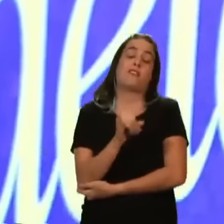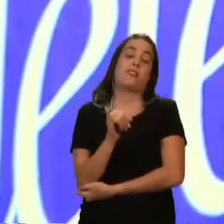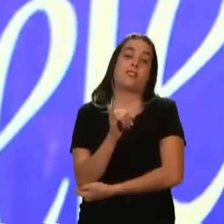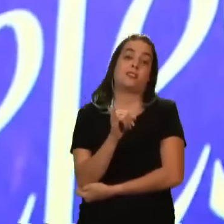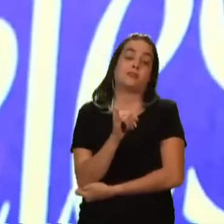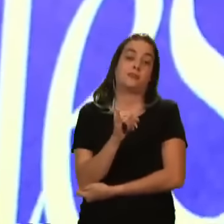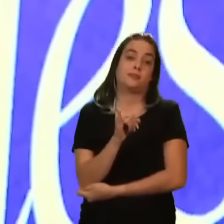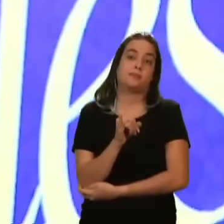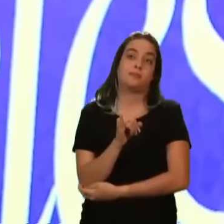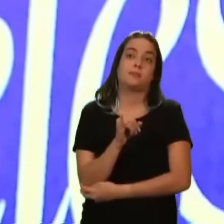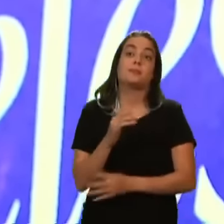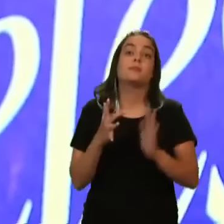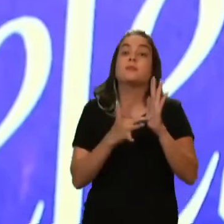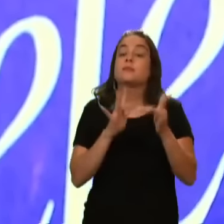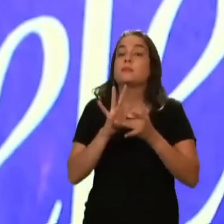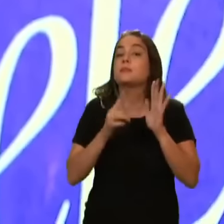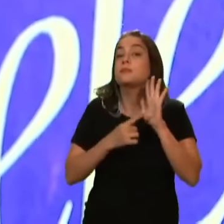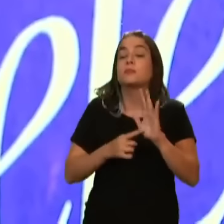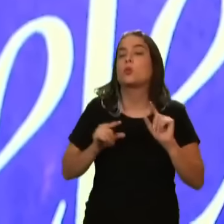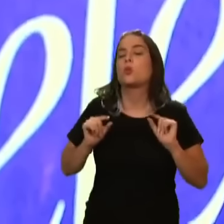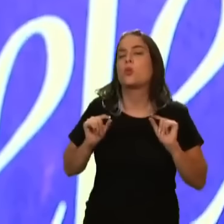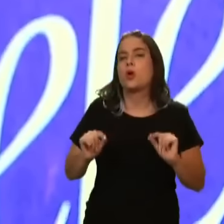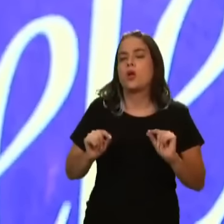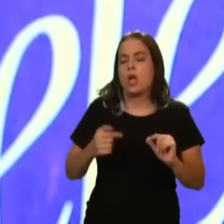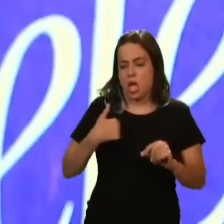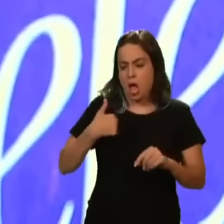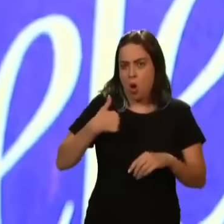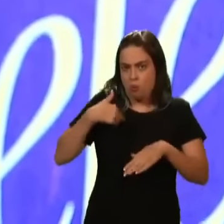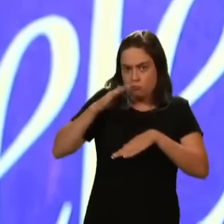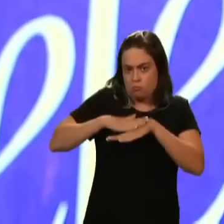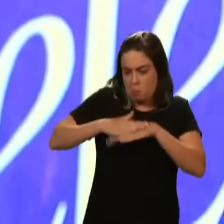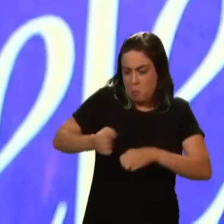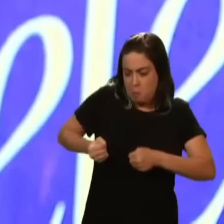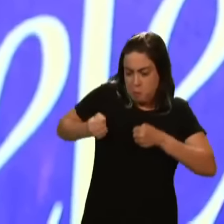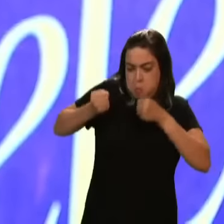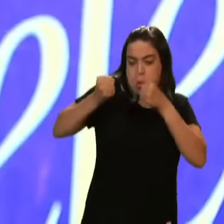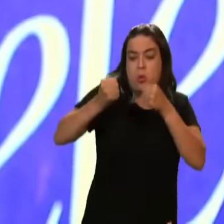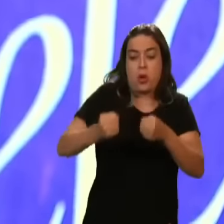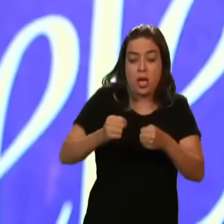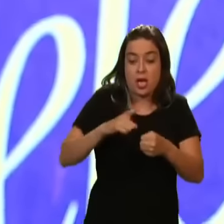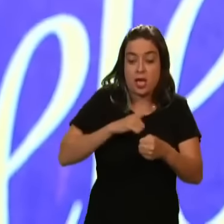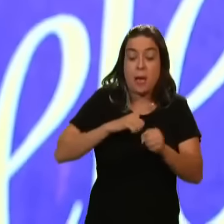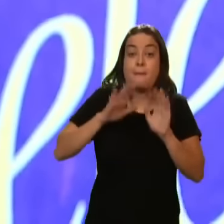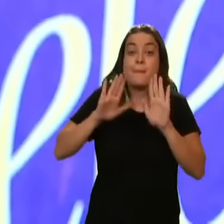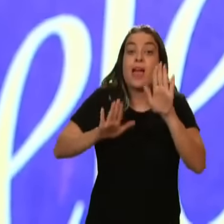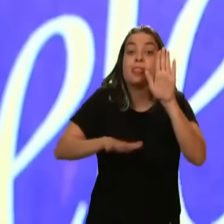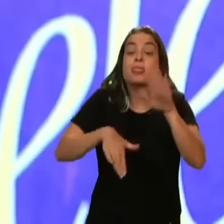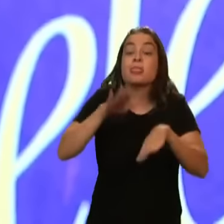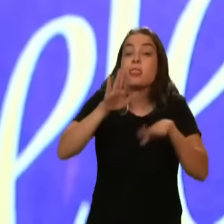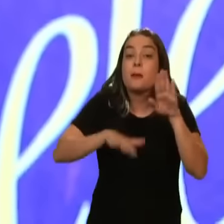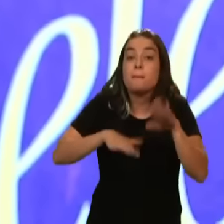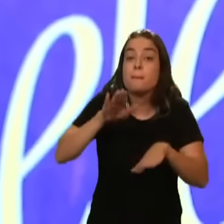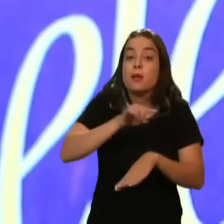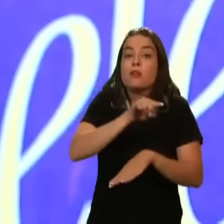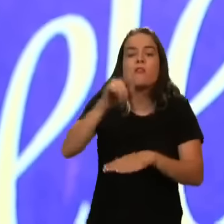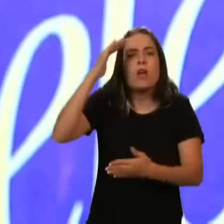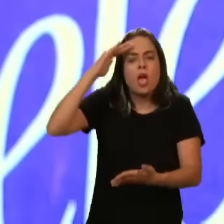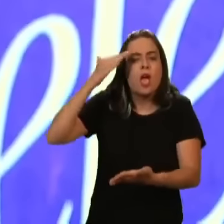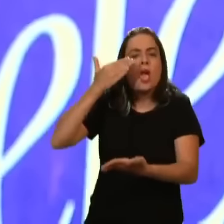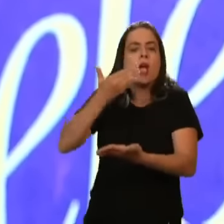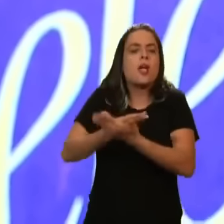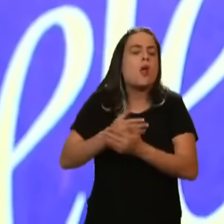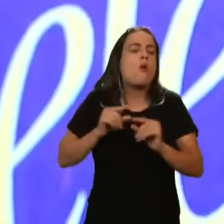Jesus estava dizendo o seguinte: eu tenho todo o poder, mas o poder que vai vir sobre vocês é o poder que vocês creem que eu tenho.